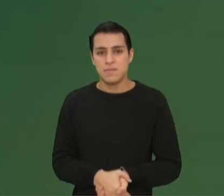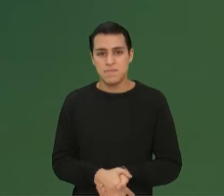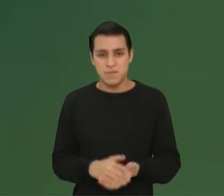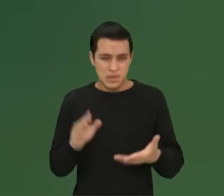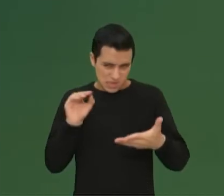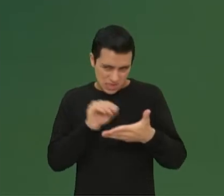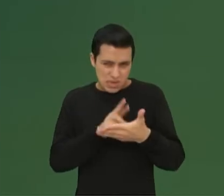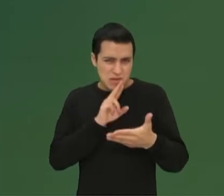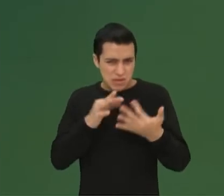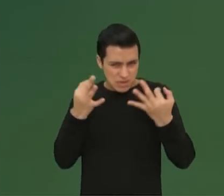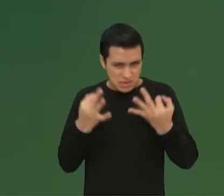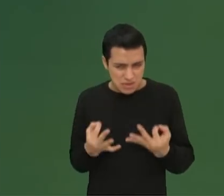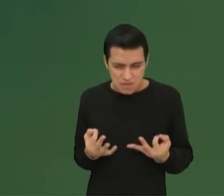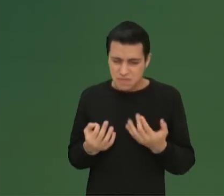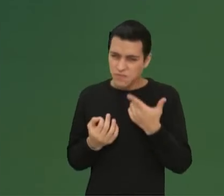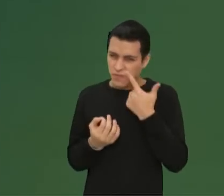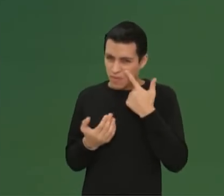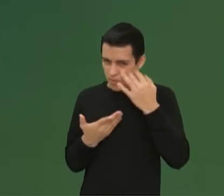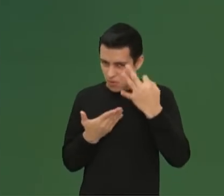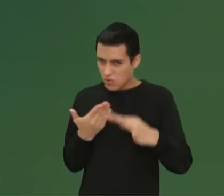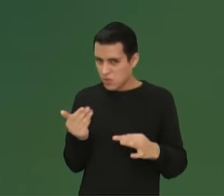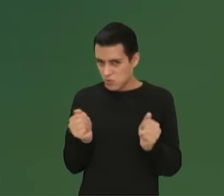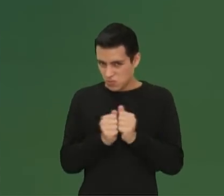Marcou a resposta correta? Confira comigo.